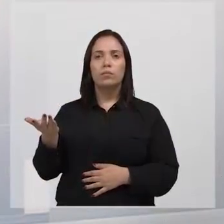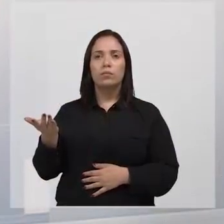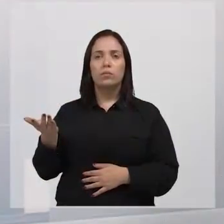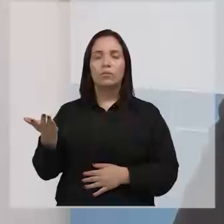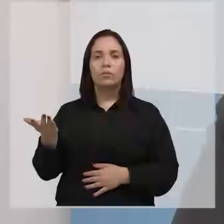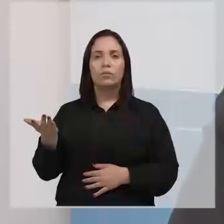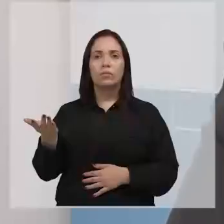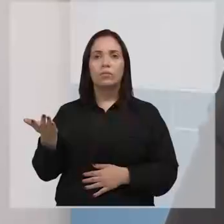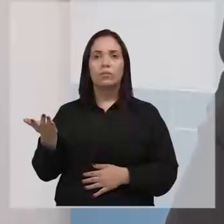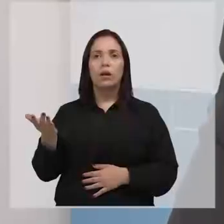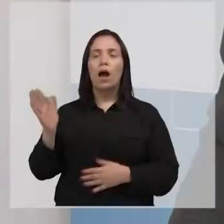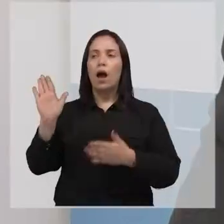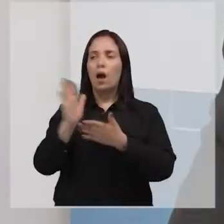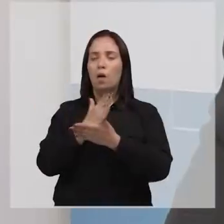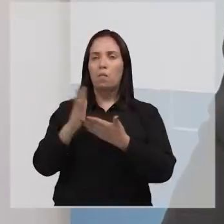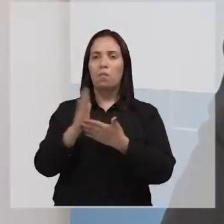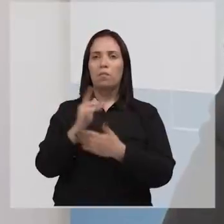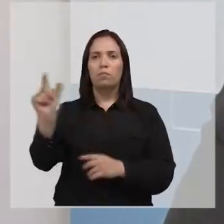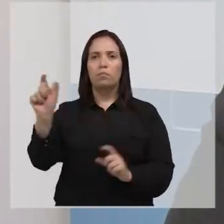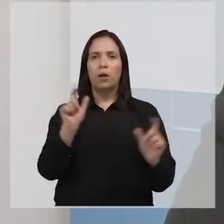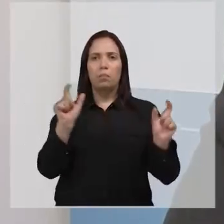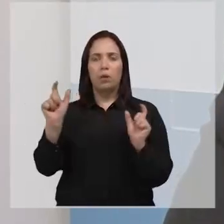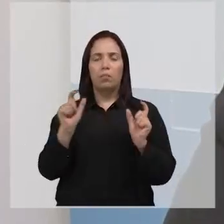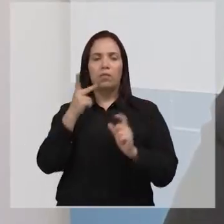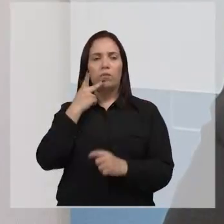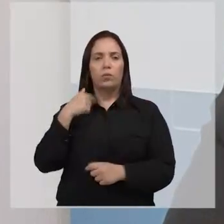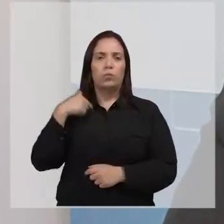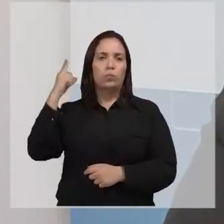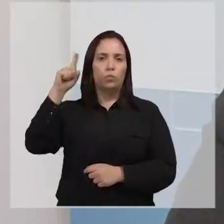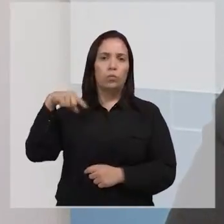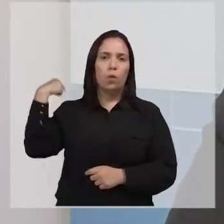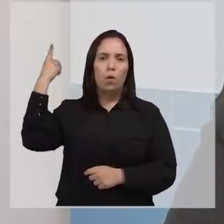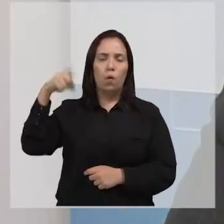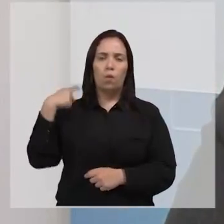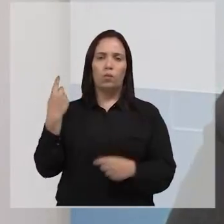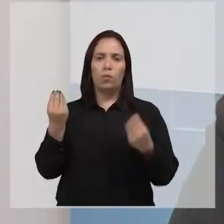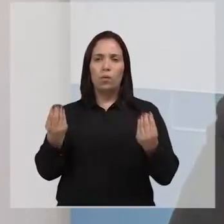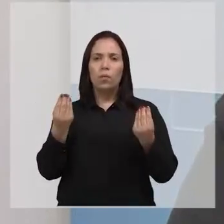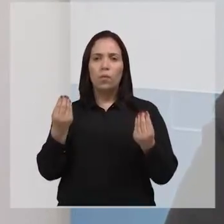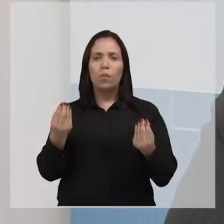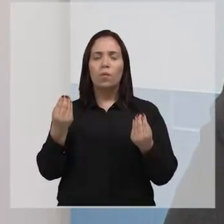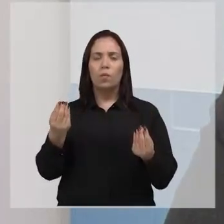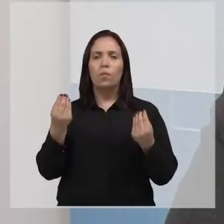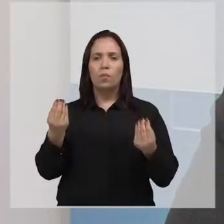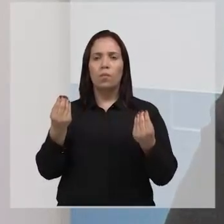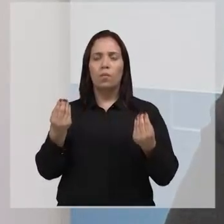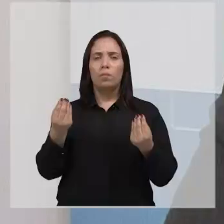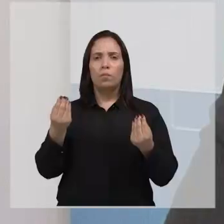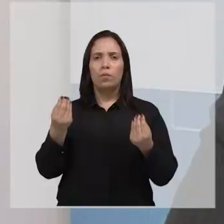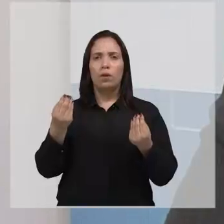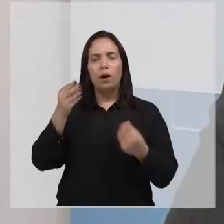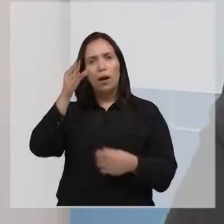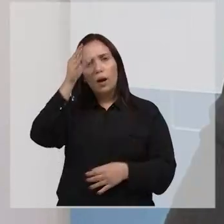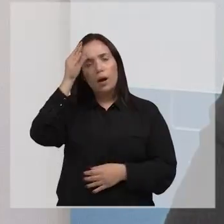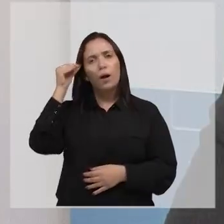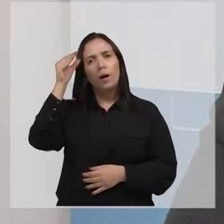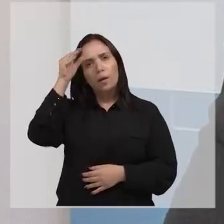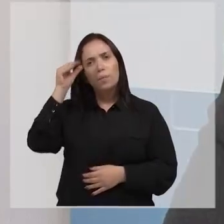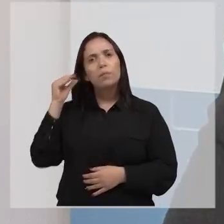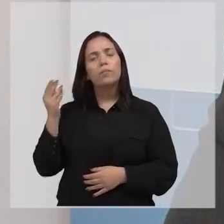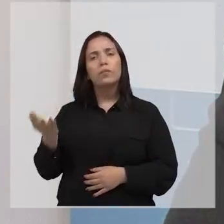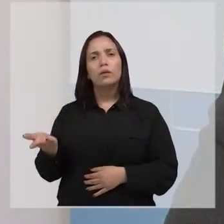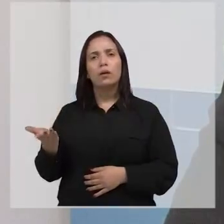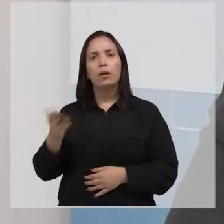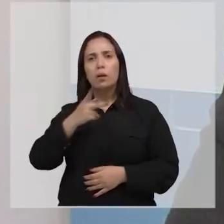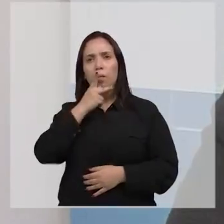me ridicularizaram aí, disseram que eu era louco, como é que eu podia pensar um negócio desse, como é que ia deixar, não ia ser Alguém do PROS